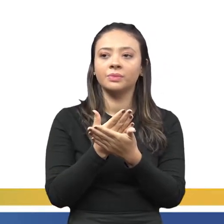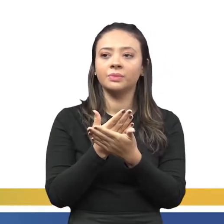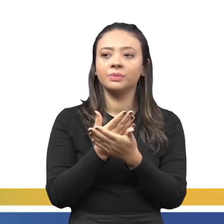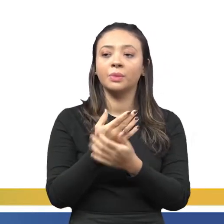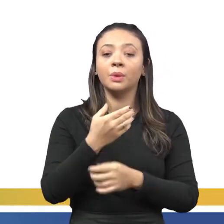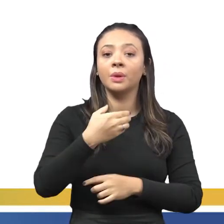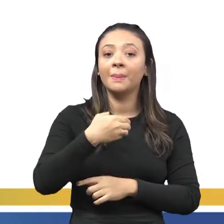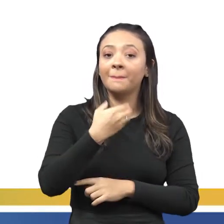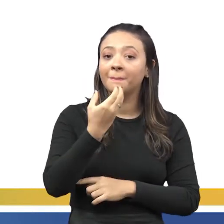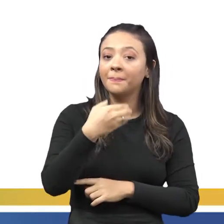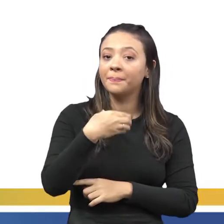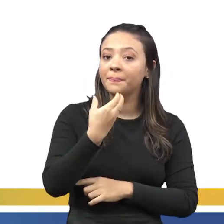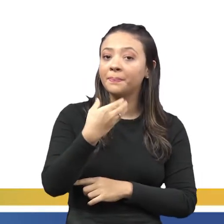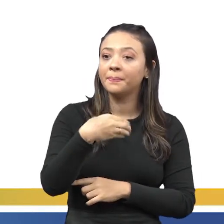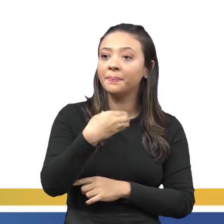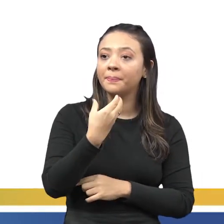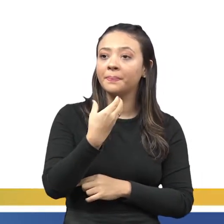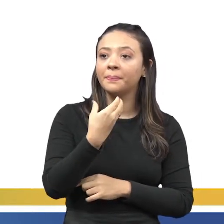Apple,